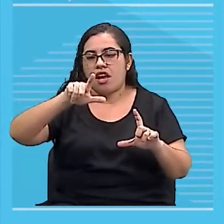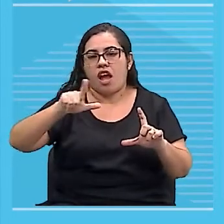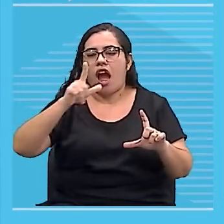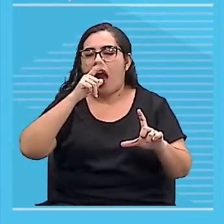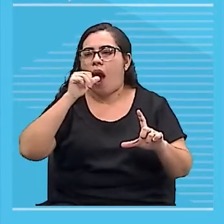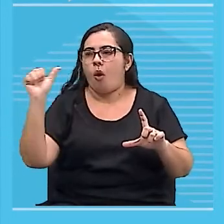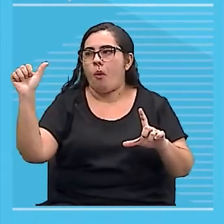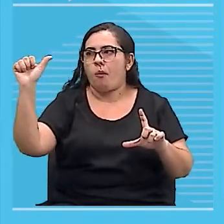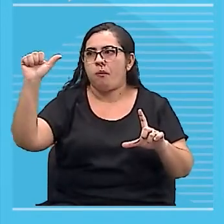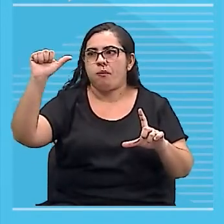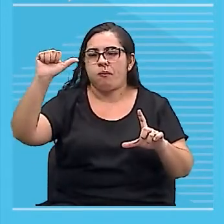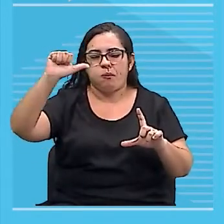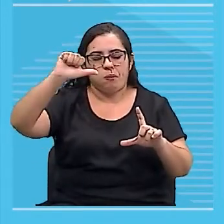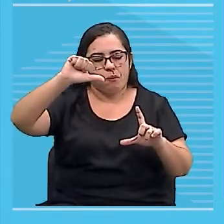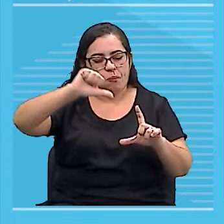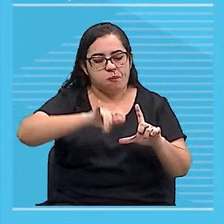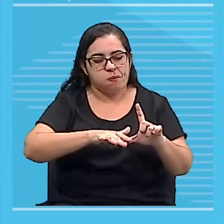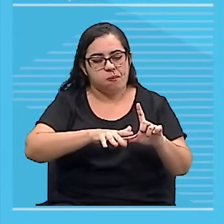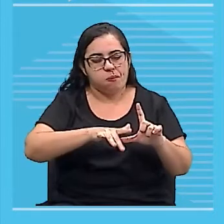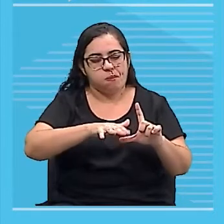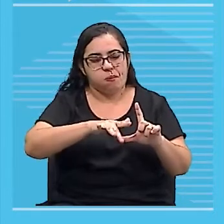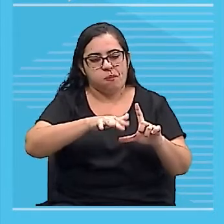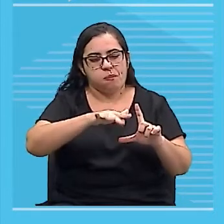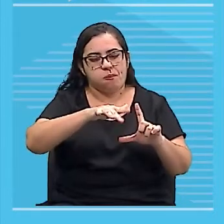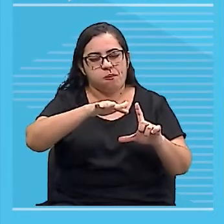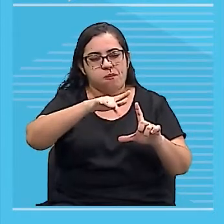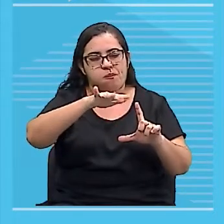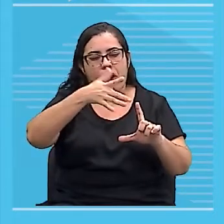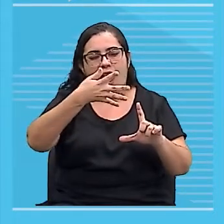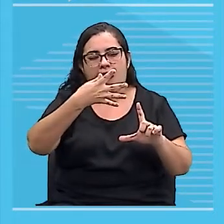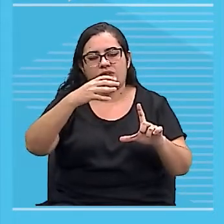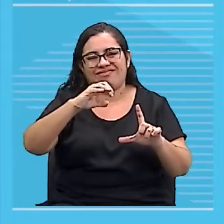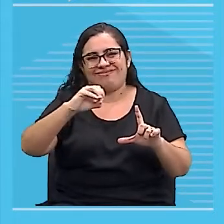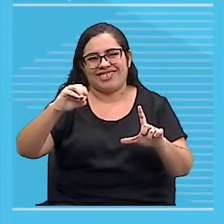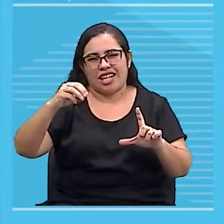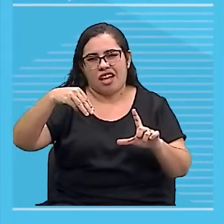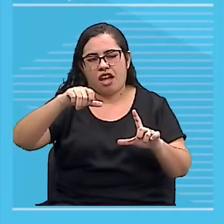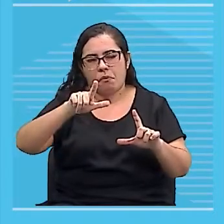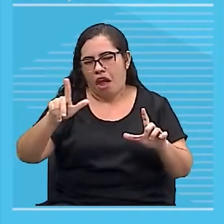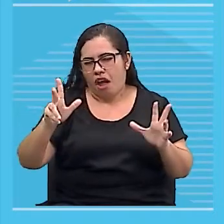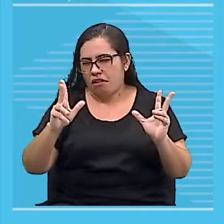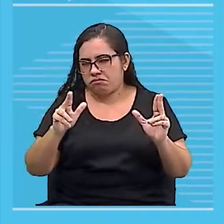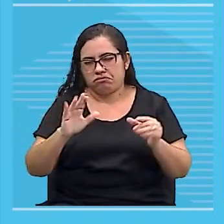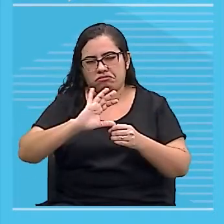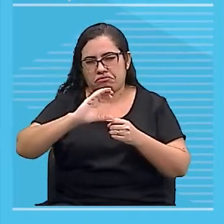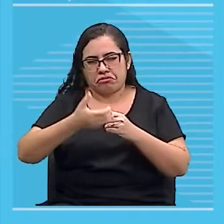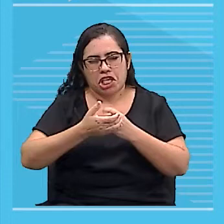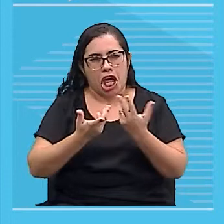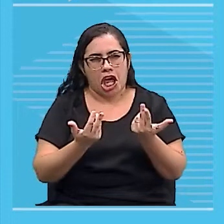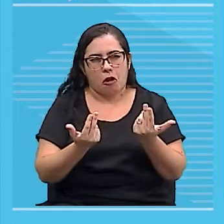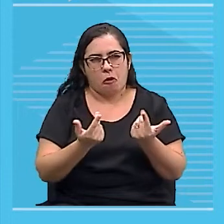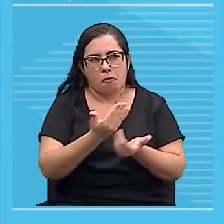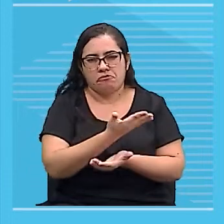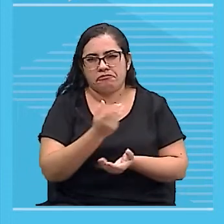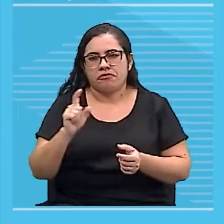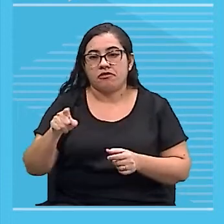mais água, né? Você vai acumular mais volume de água ali dentro. Mesma coisa nos capacitores. Quanto